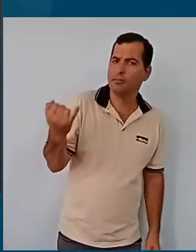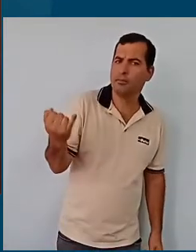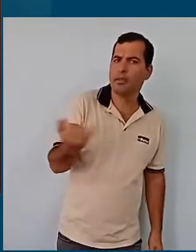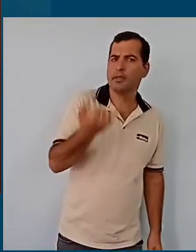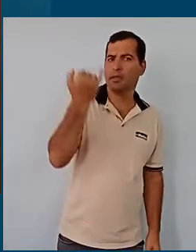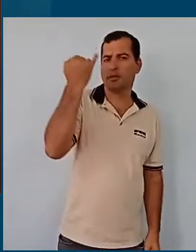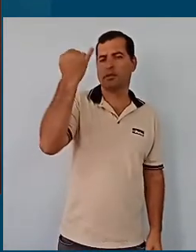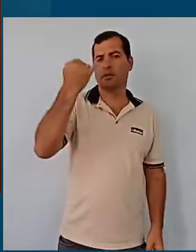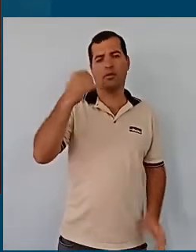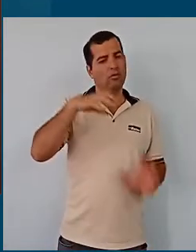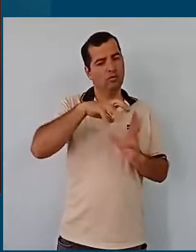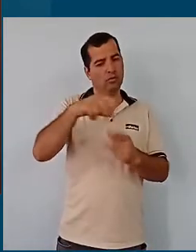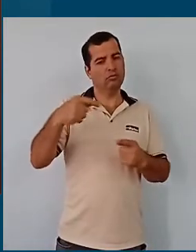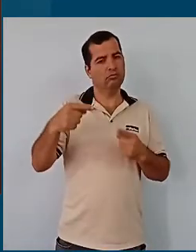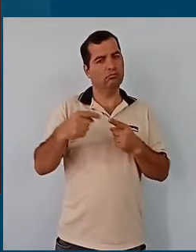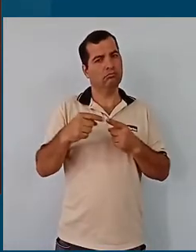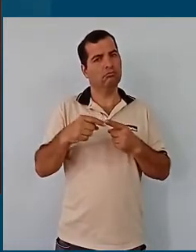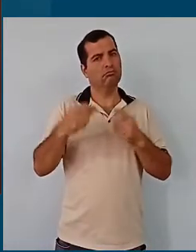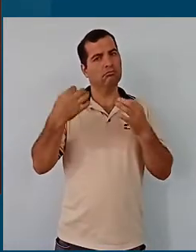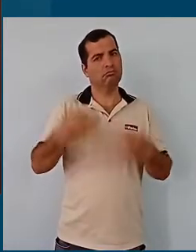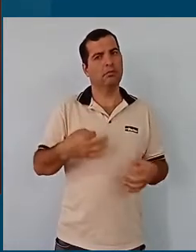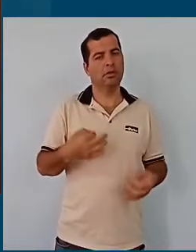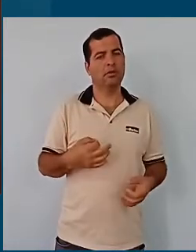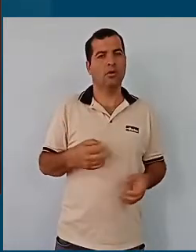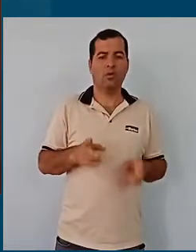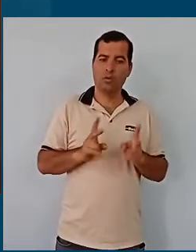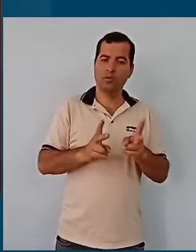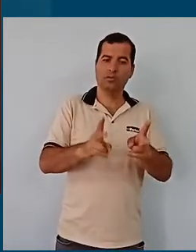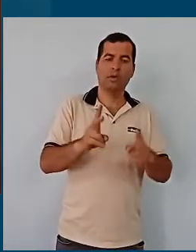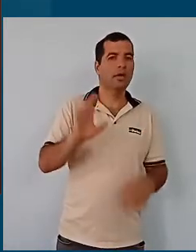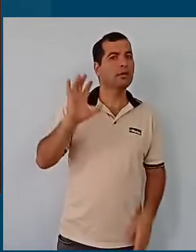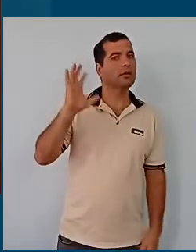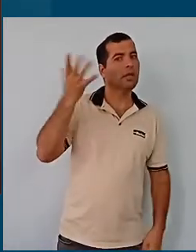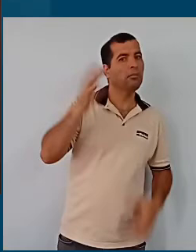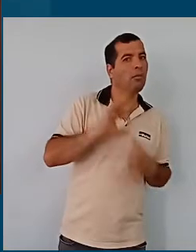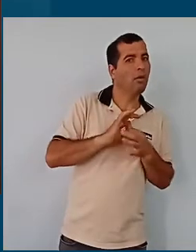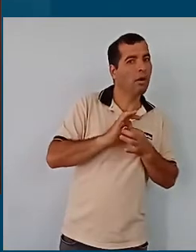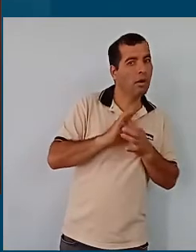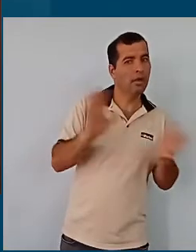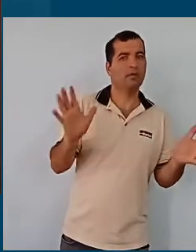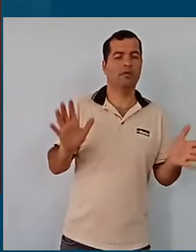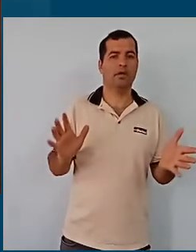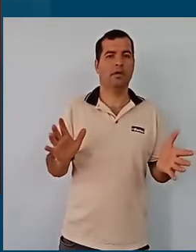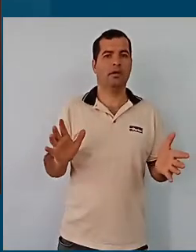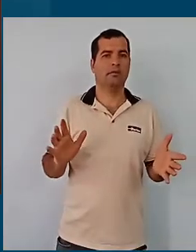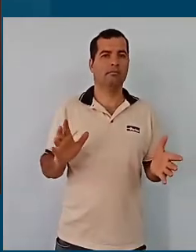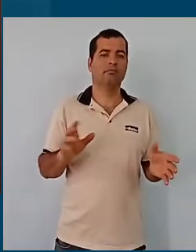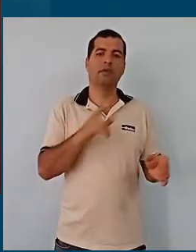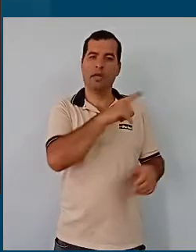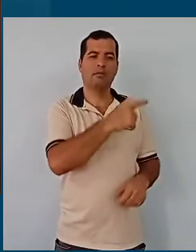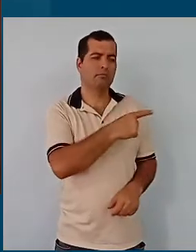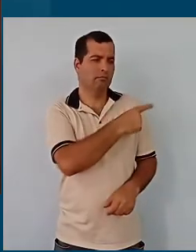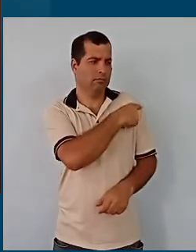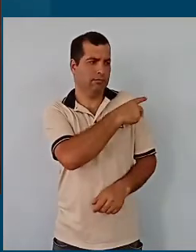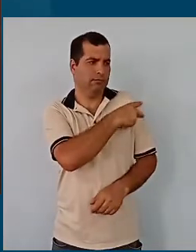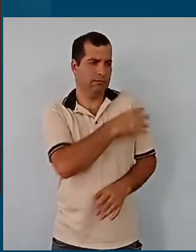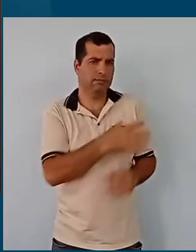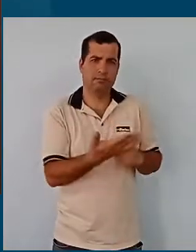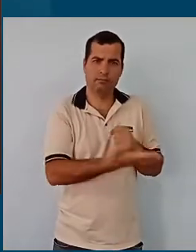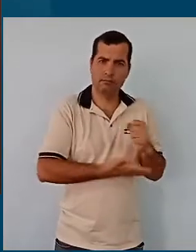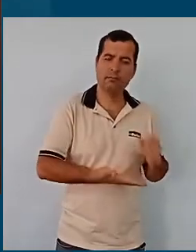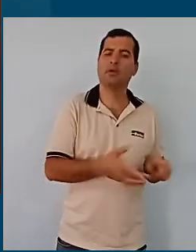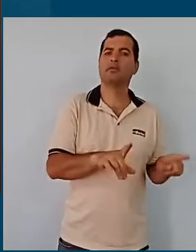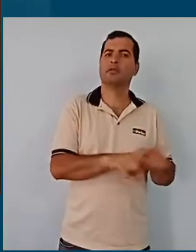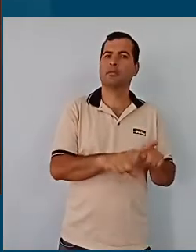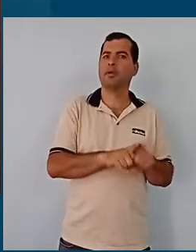relação comum. Por isso, elas precisam continuar tendo um tempo livre na escola de ensino fundamental, para elas continuarem a brincar. Elas não